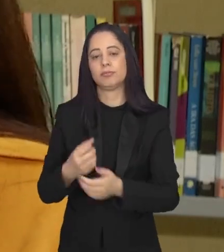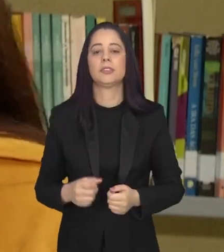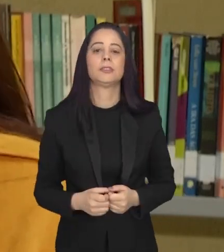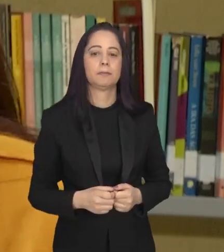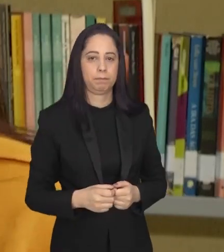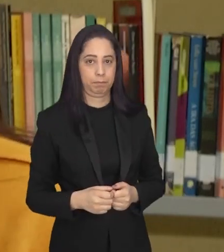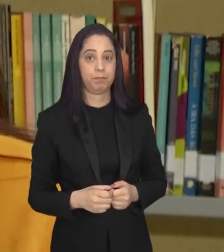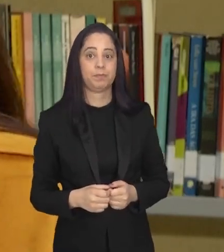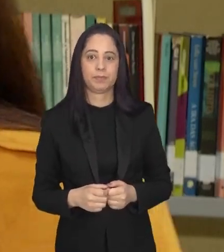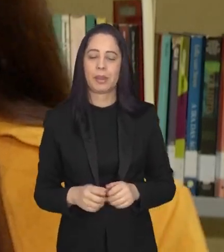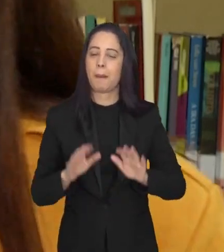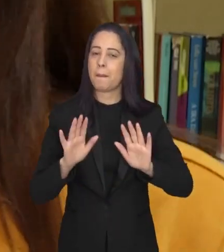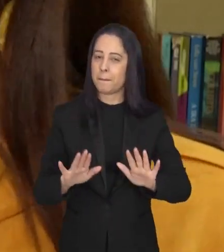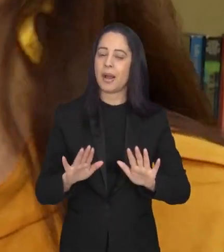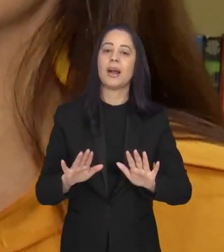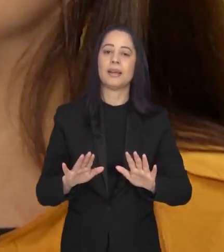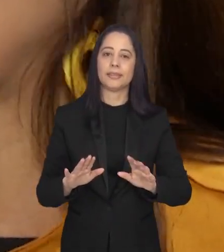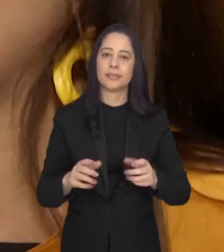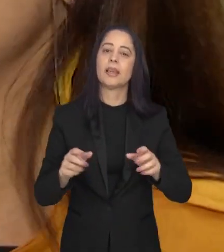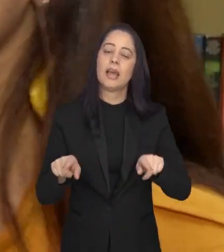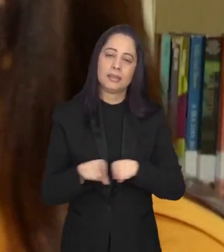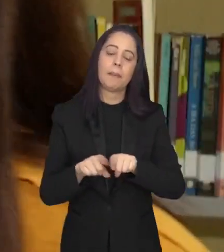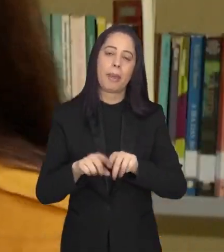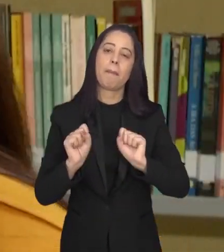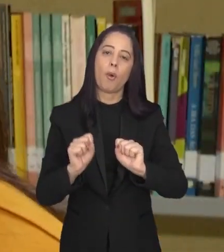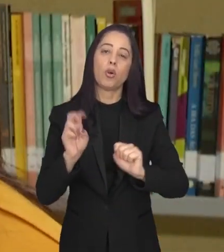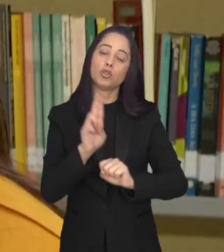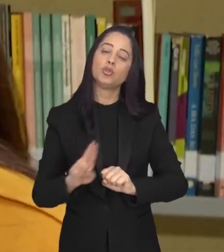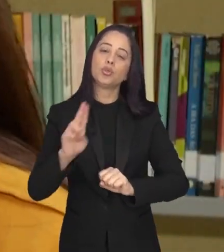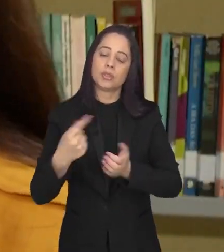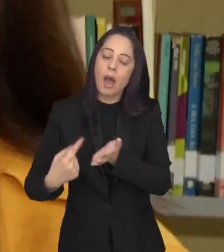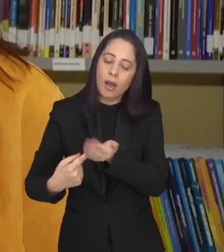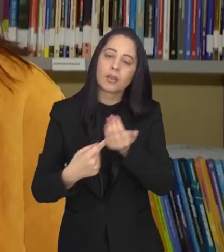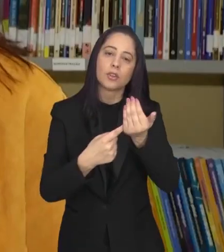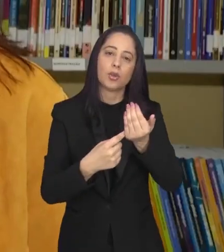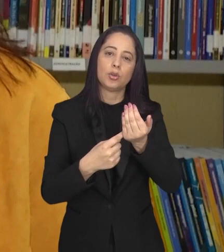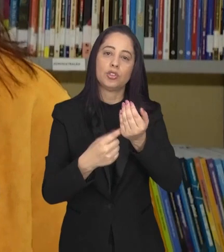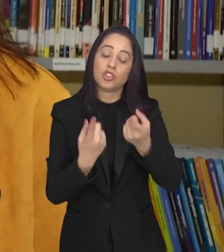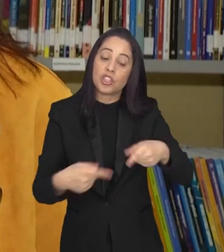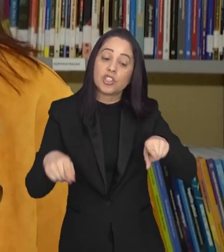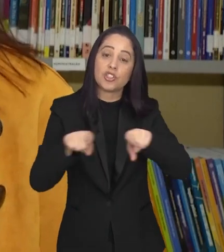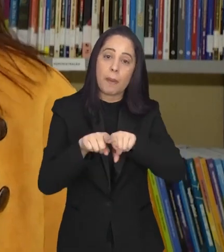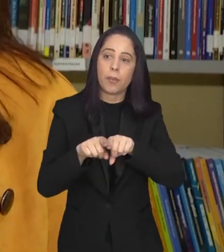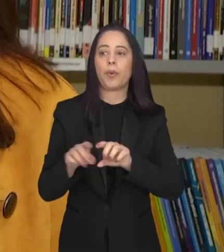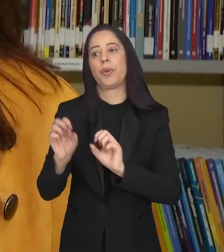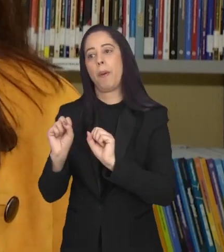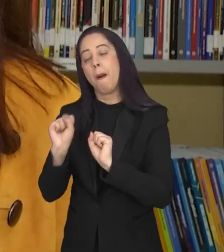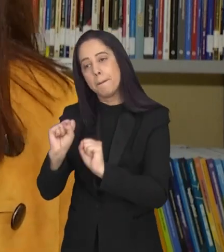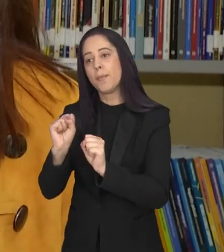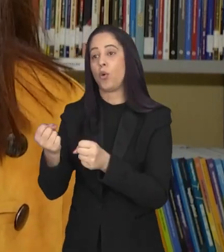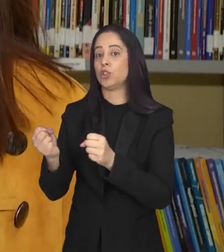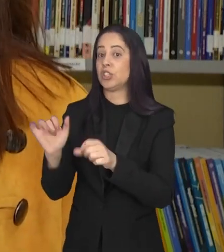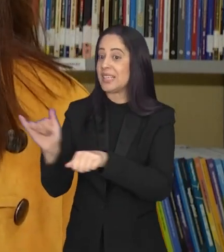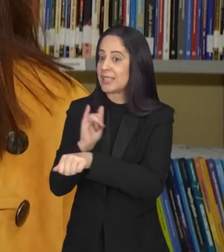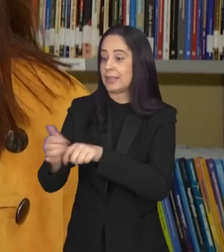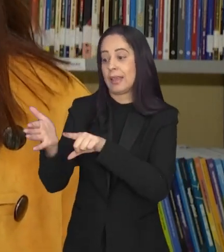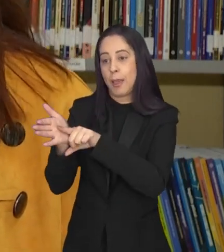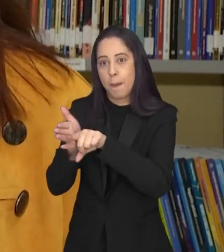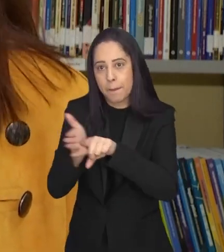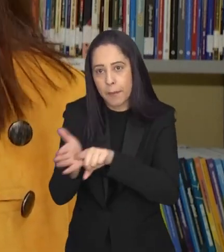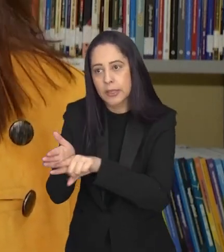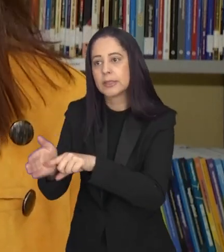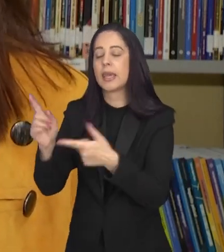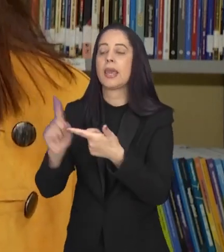de dar vida às palavras, ela não descarta o auxílio da tecnologia. Eu acho que pode ser uma ferramenta de pesquisa, pode ser uma ferramenta